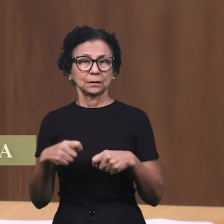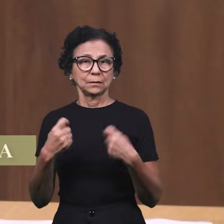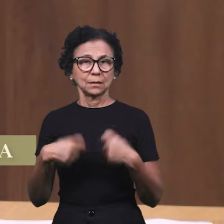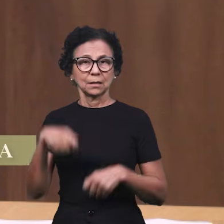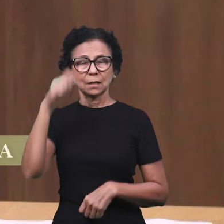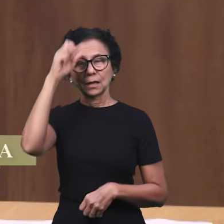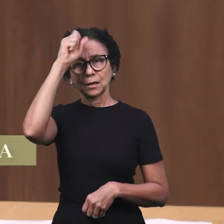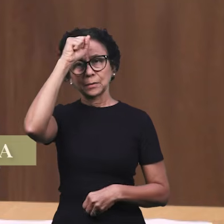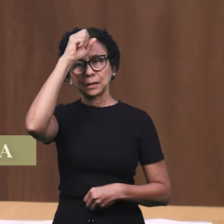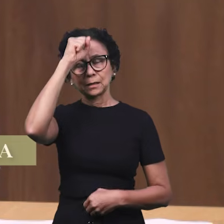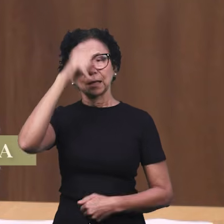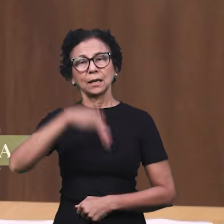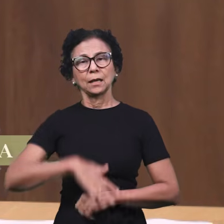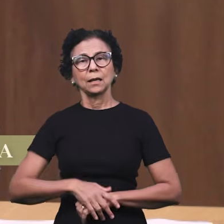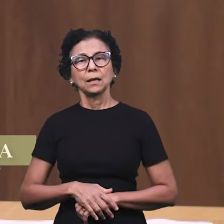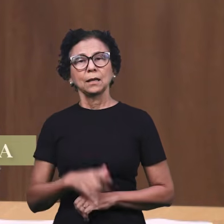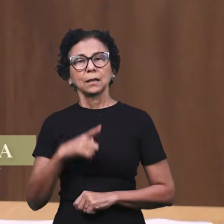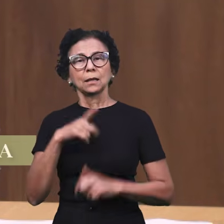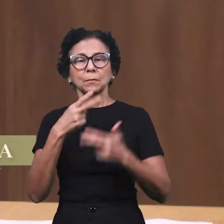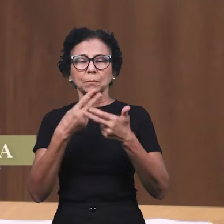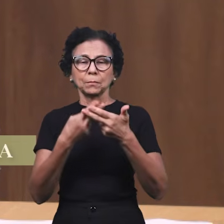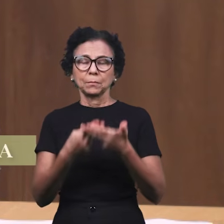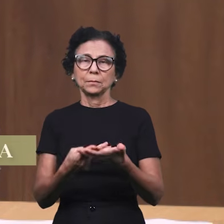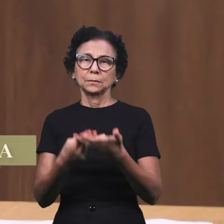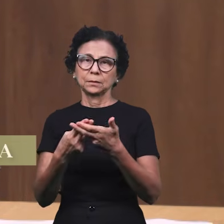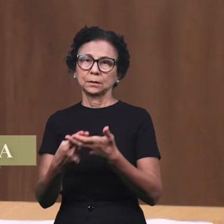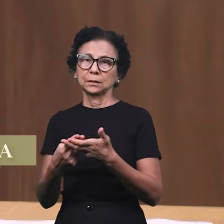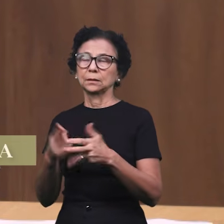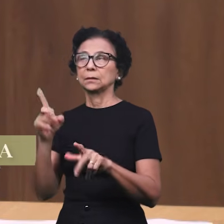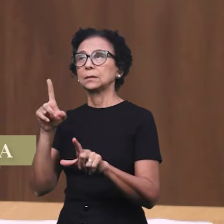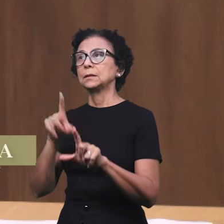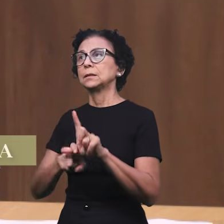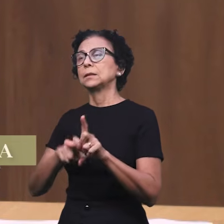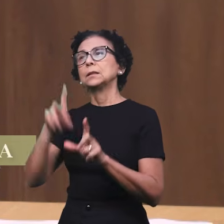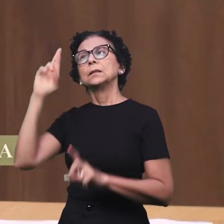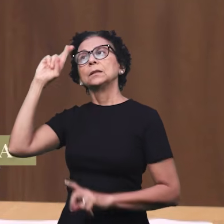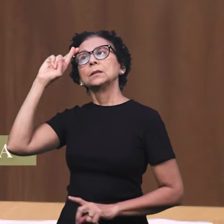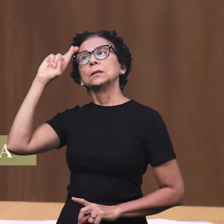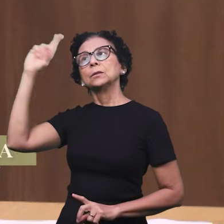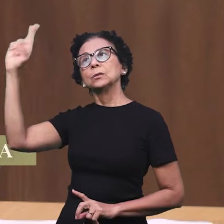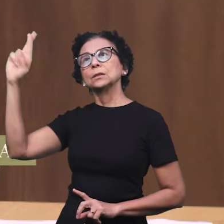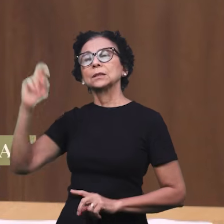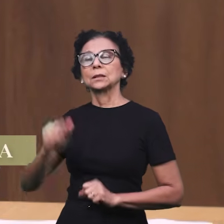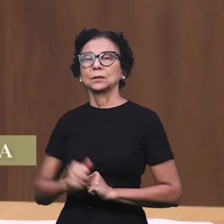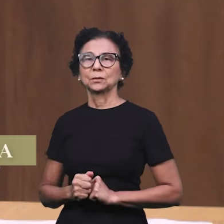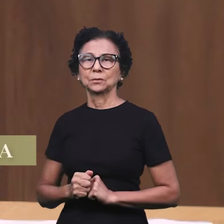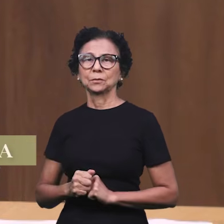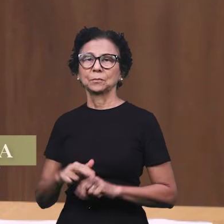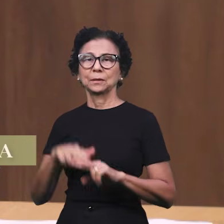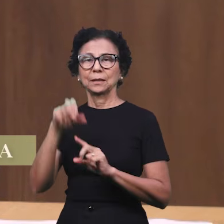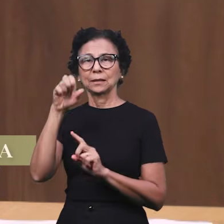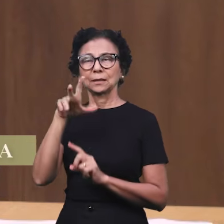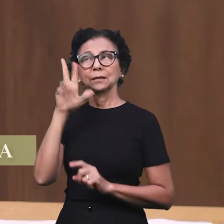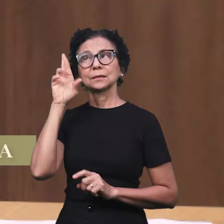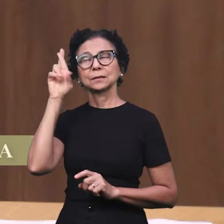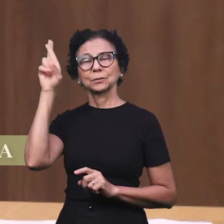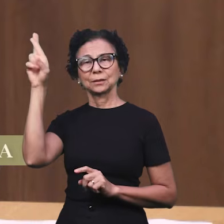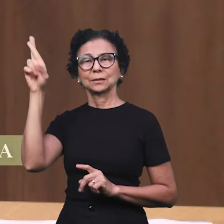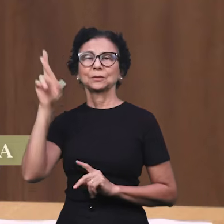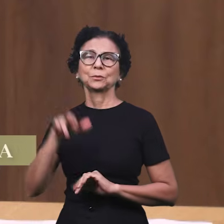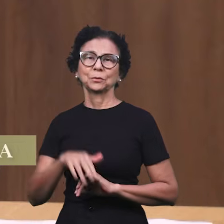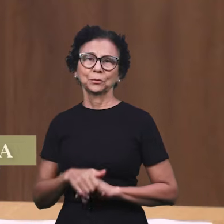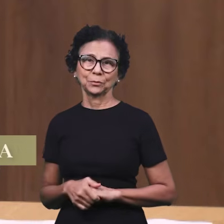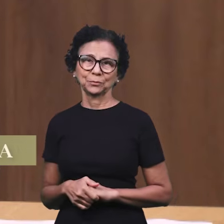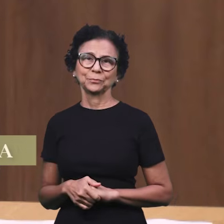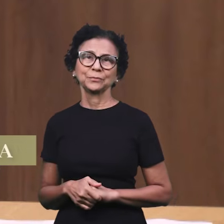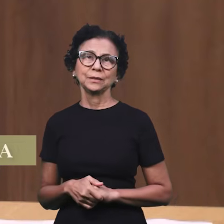vez na dependência do Senhor, de acordo com as riquezas da graça do Senhor. Então, é uma função